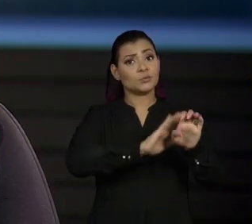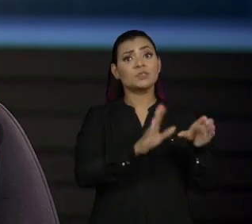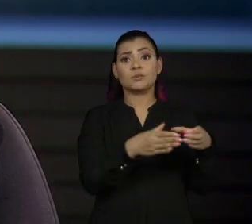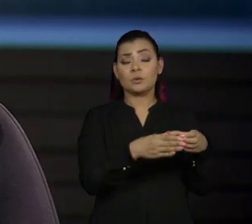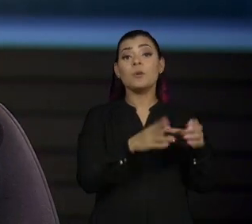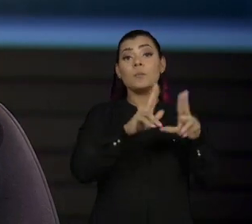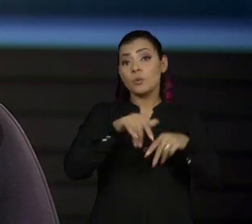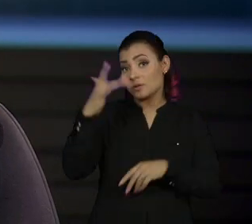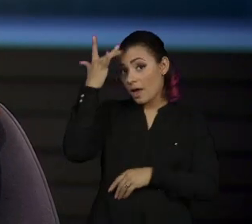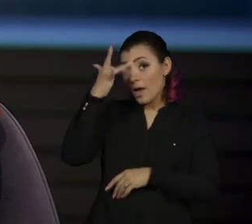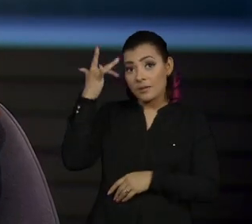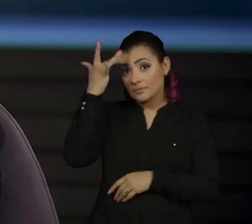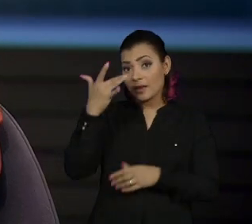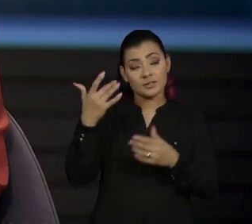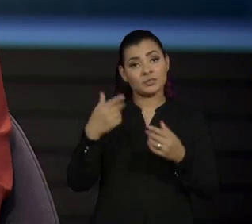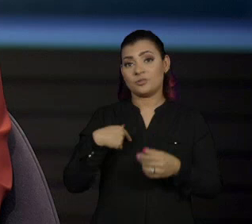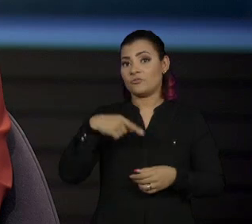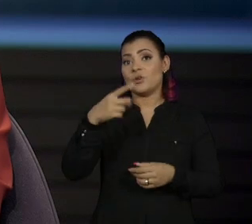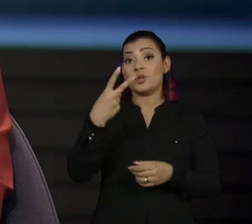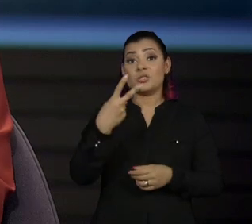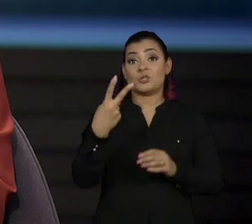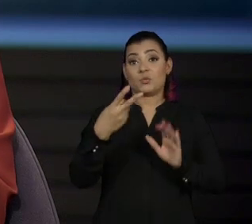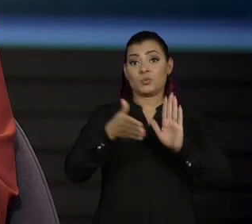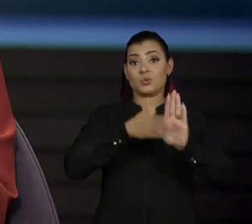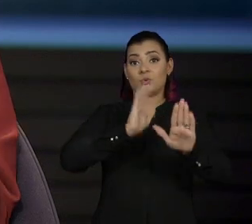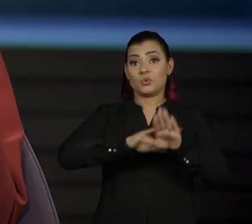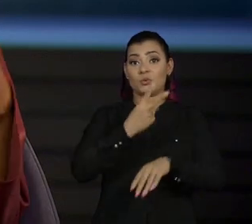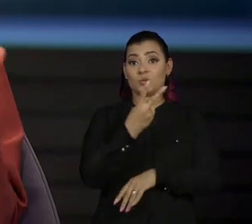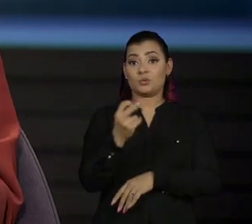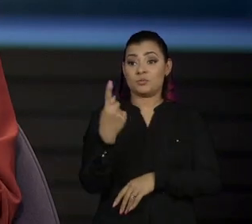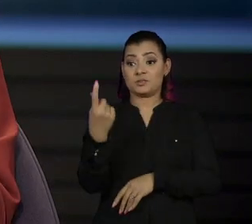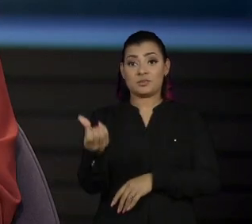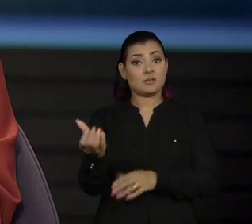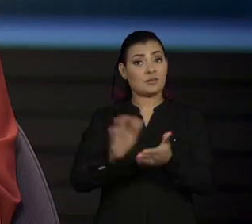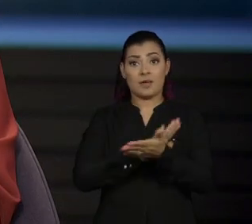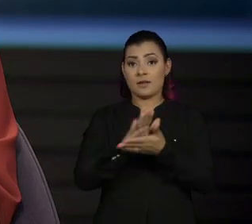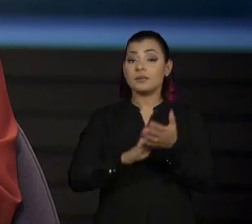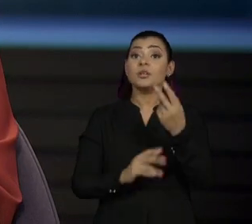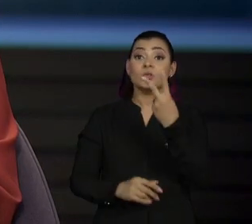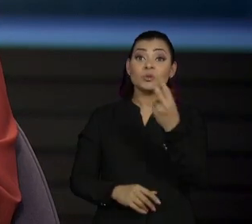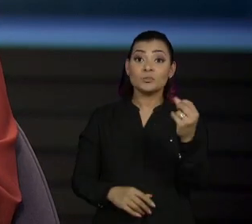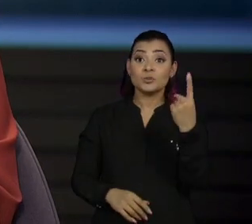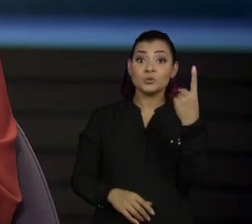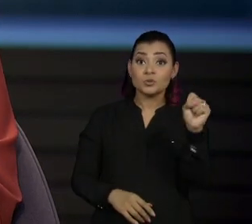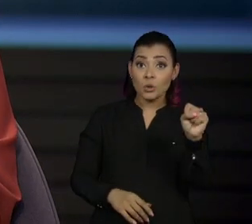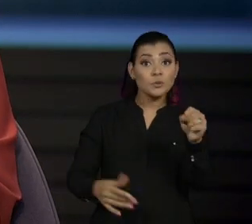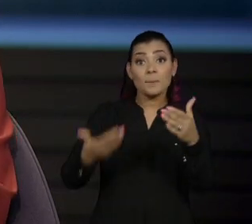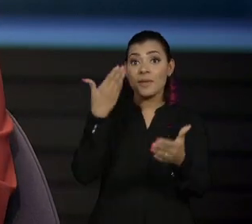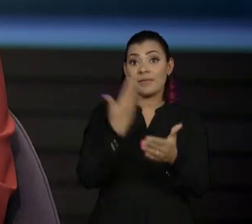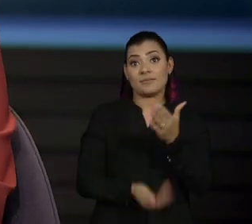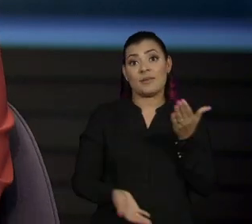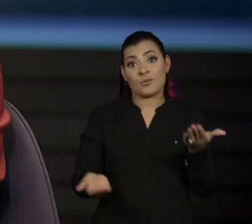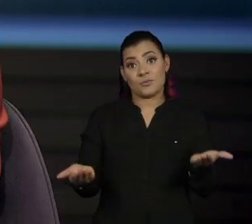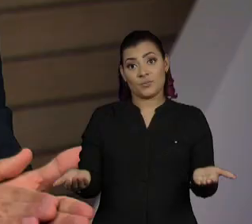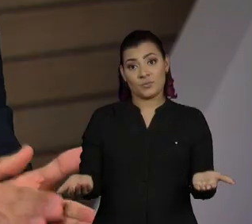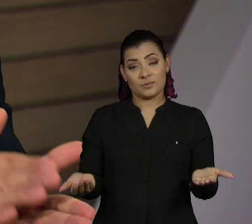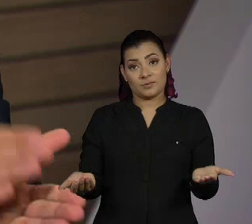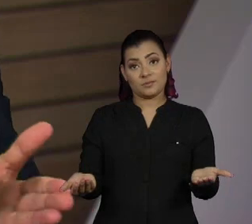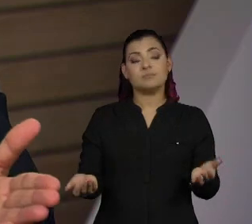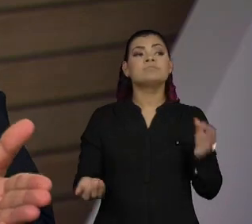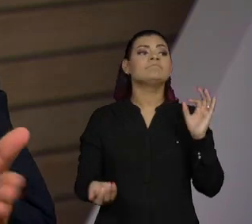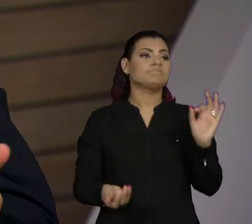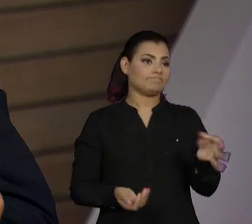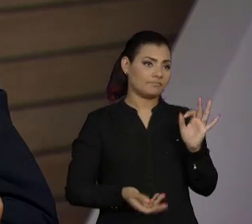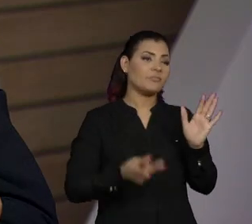Fernando Haddad nem foi para o segundo turno em 2016 e em 2018 perdeu na capital. Sim. Então, eles tinham que pensar um pouco nisso. Até então, sempre